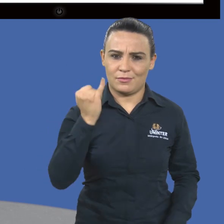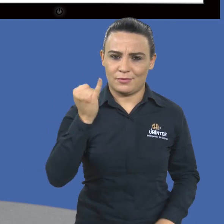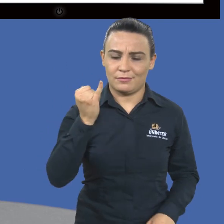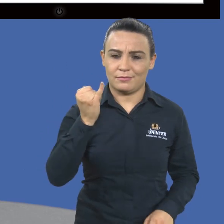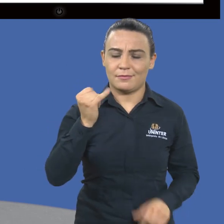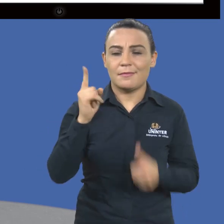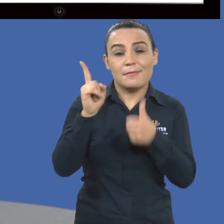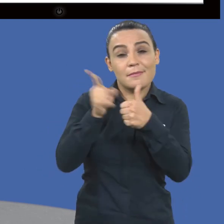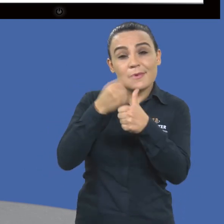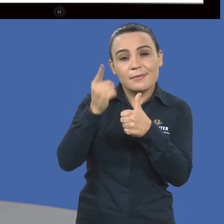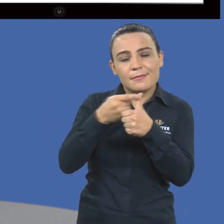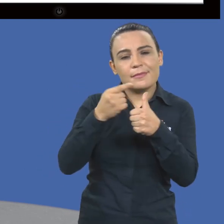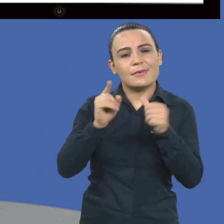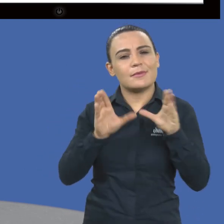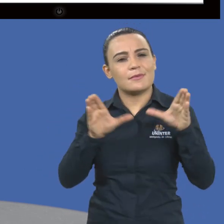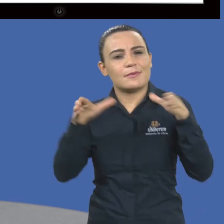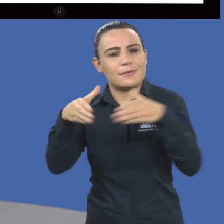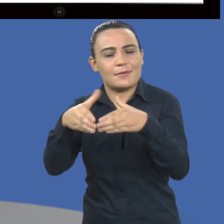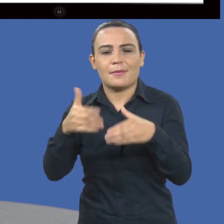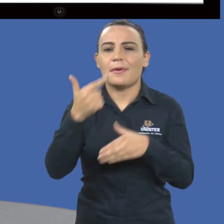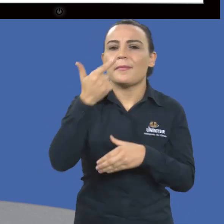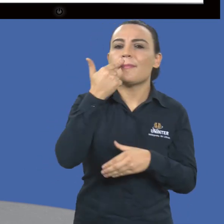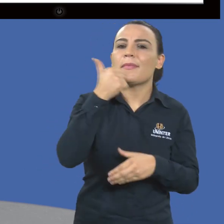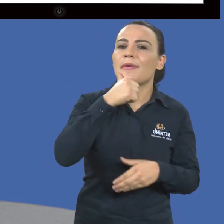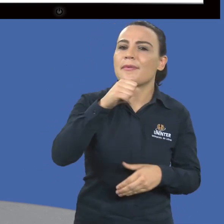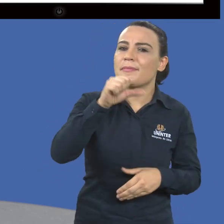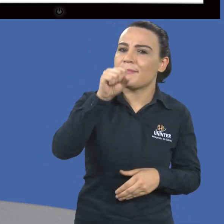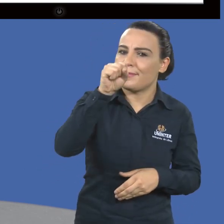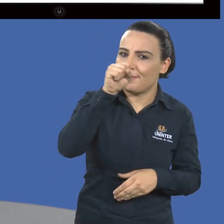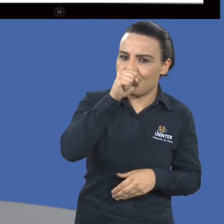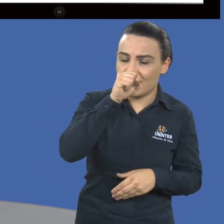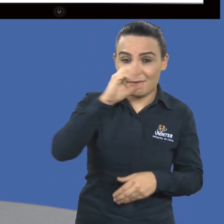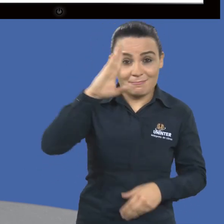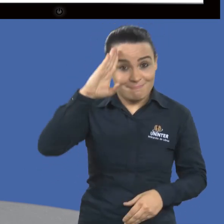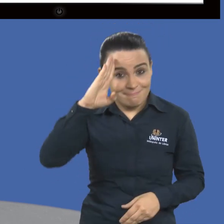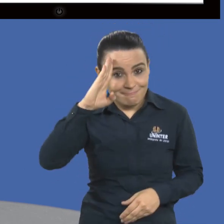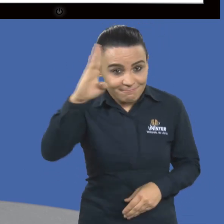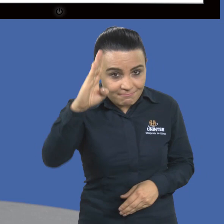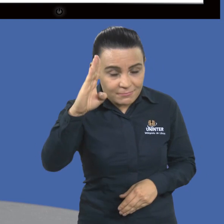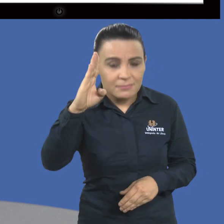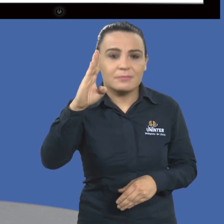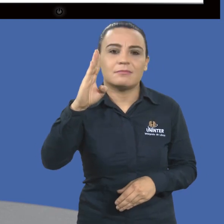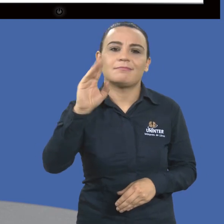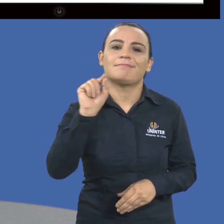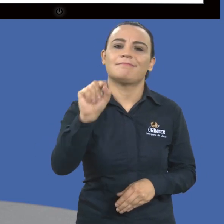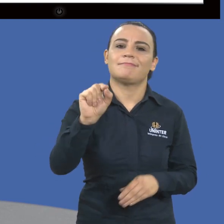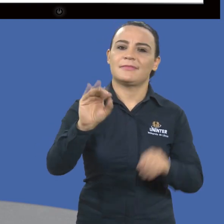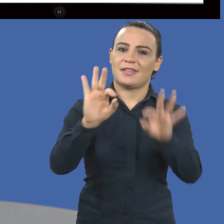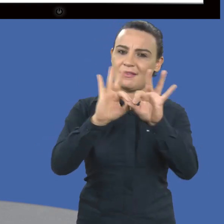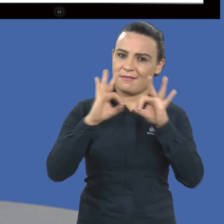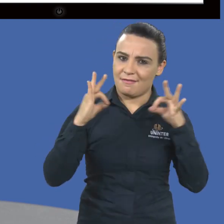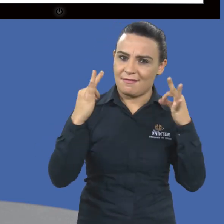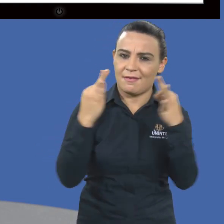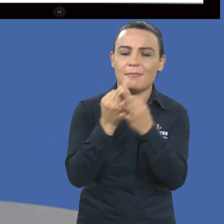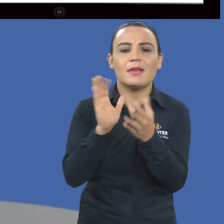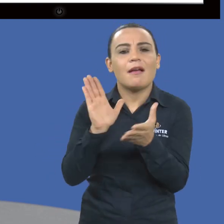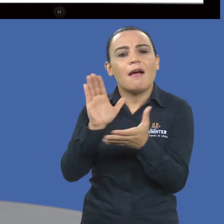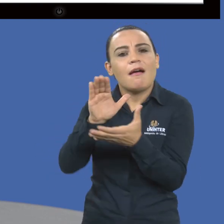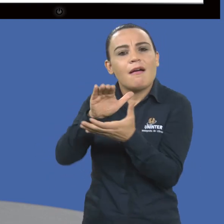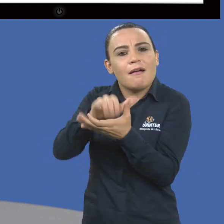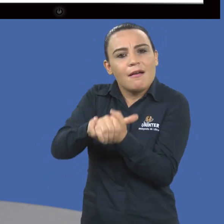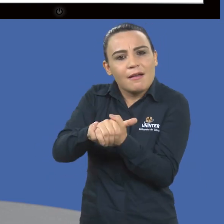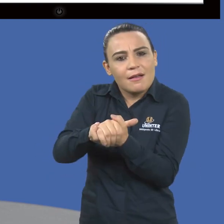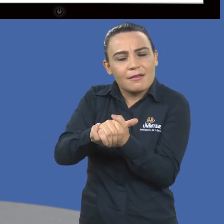é inicialmente com os pais. O foco, em geral, é a família, para